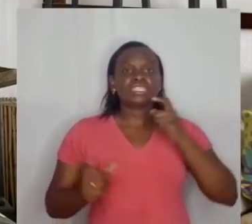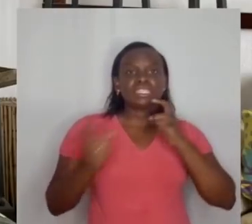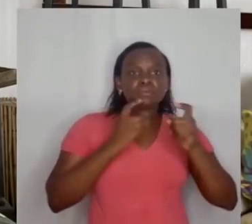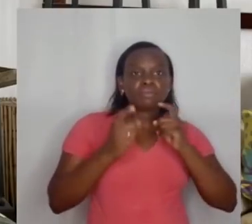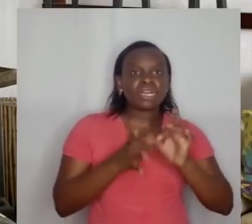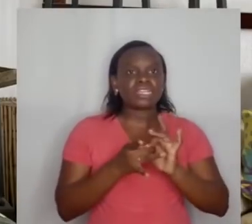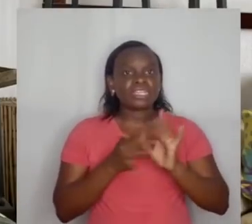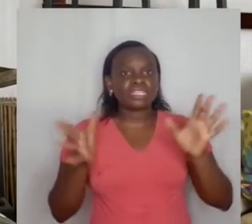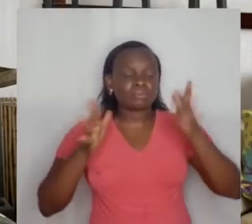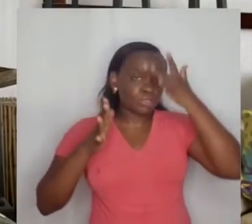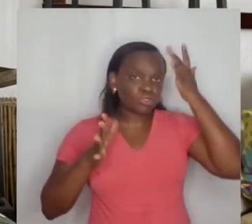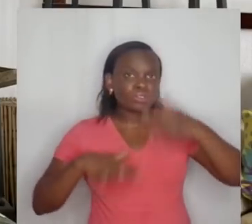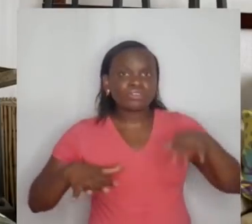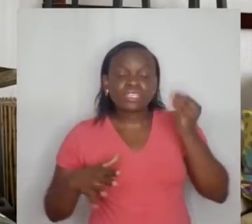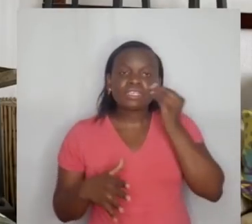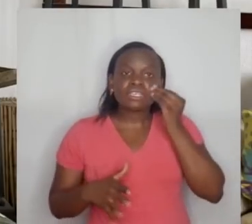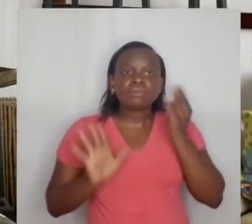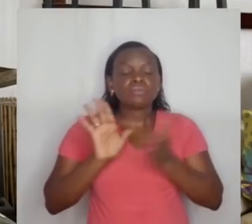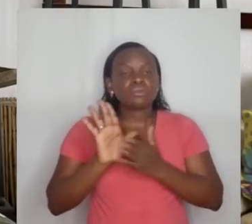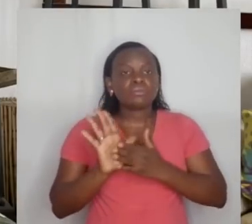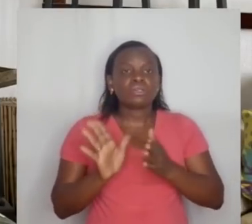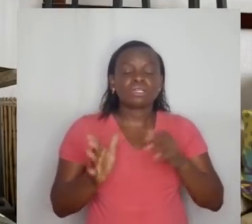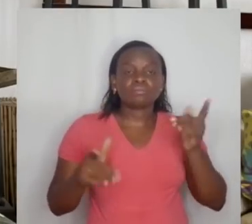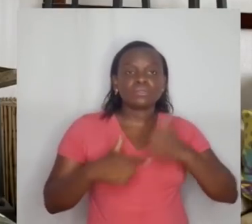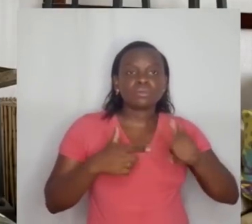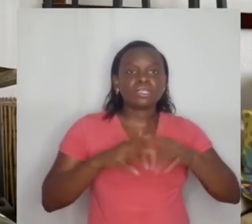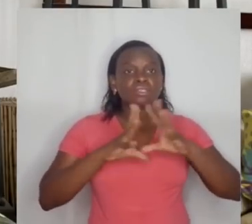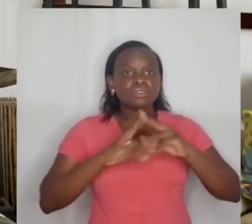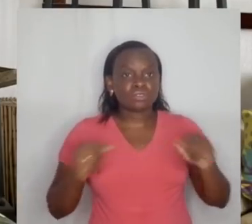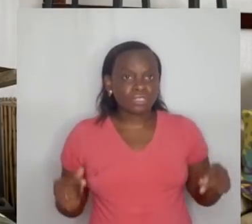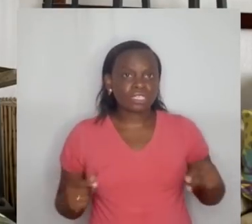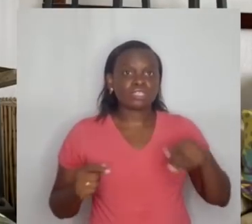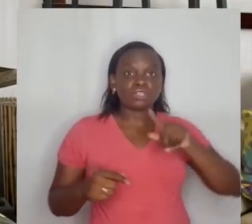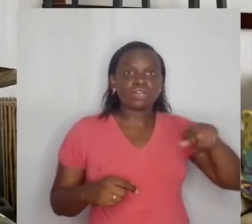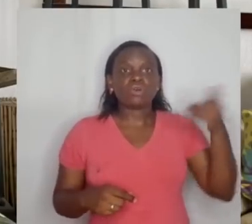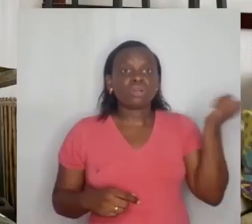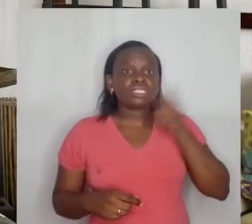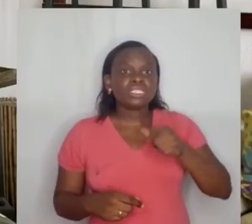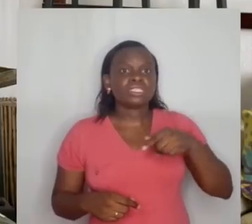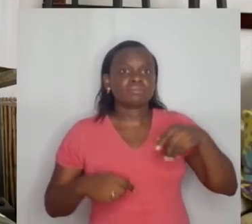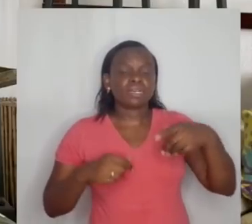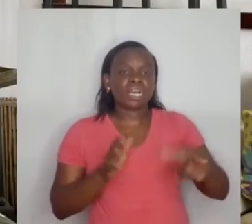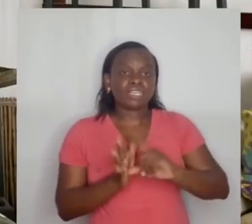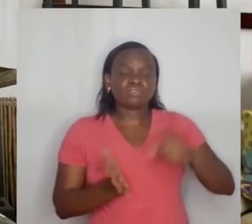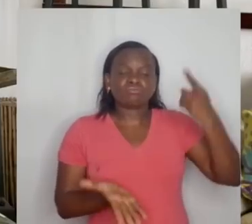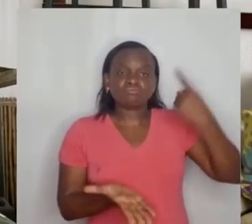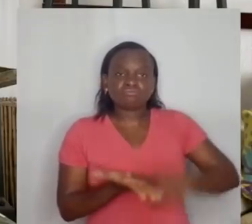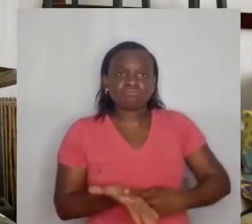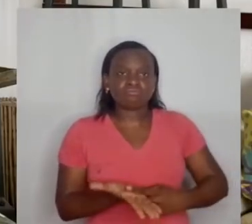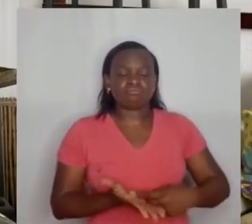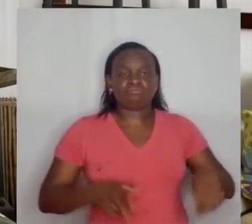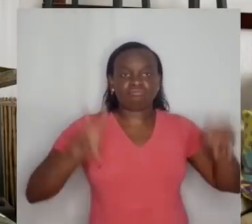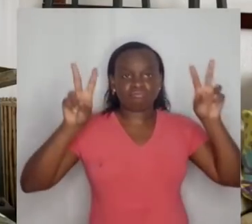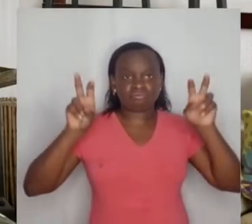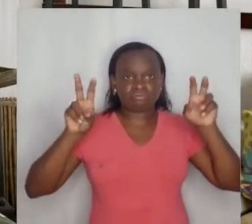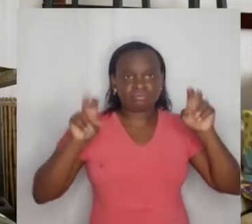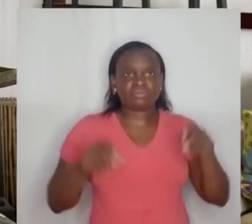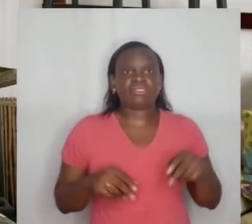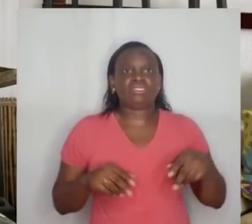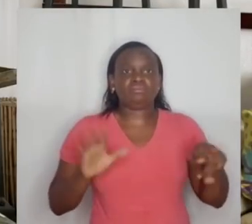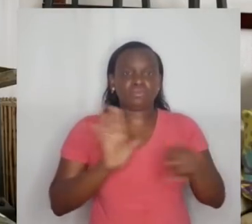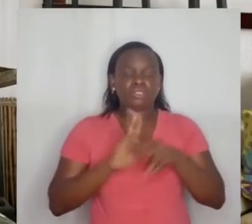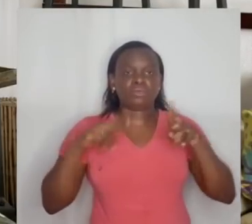debate público e propor saídas possíveis, de modo que tenhamos assegurado aquilo que propugnamos no título,